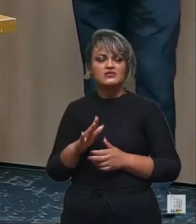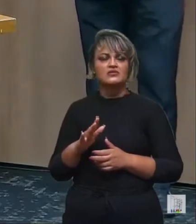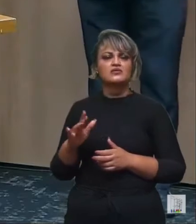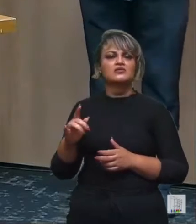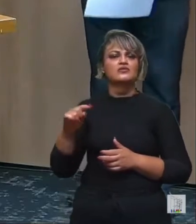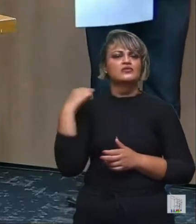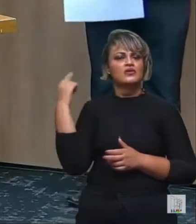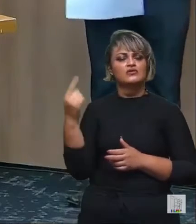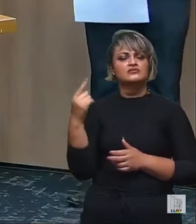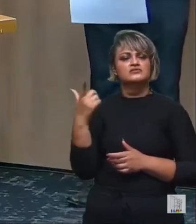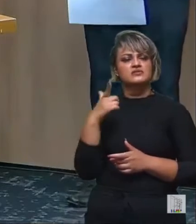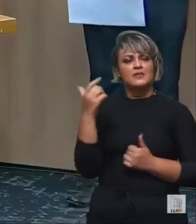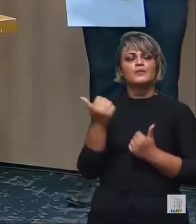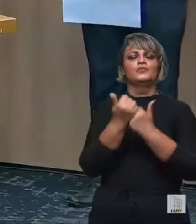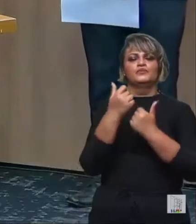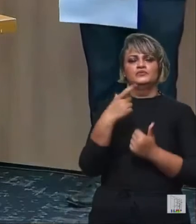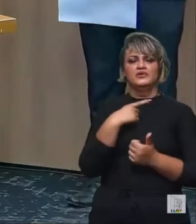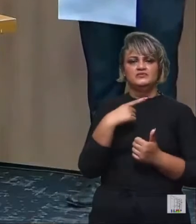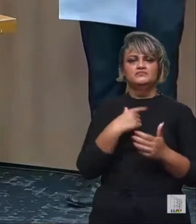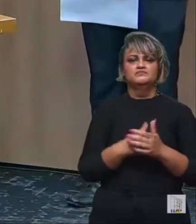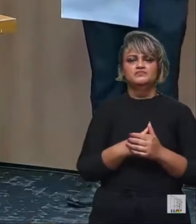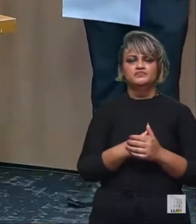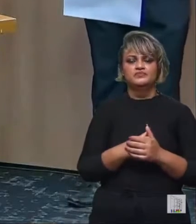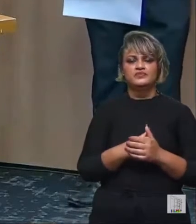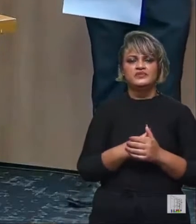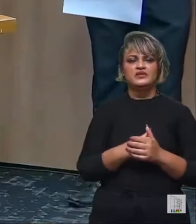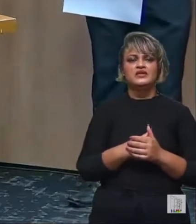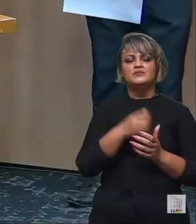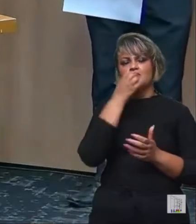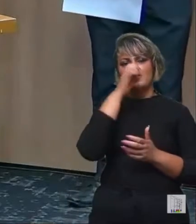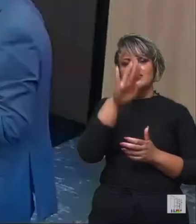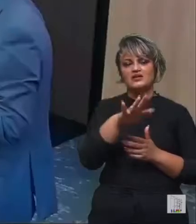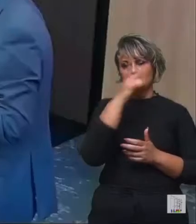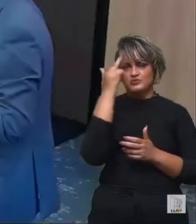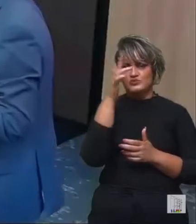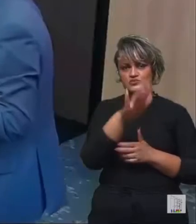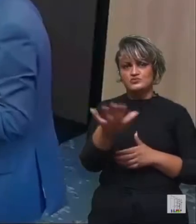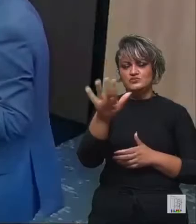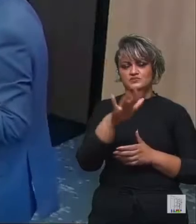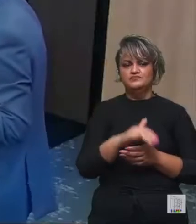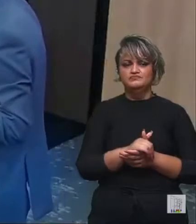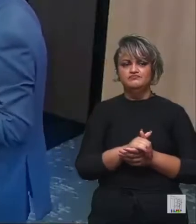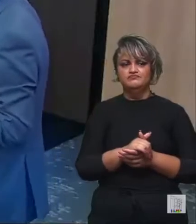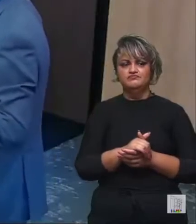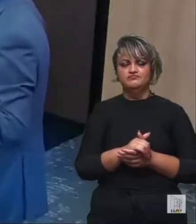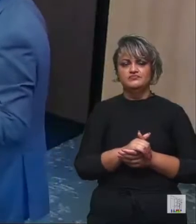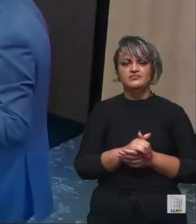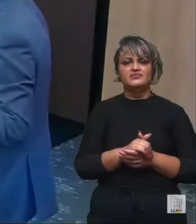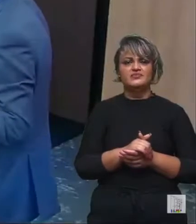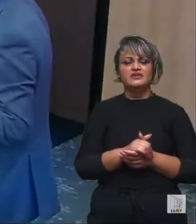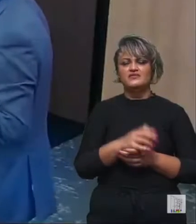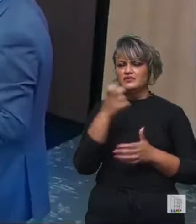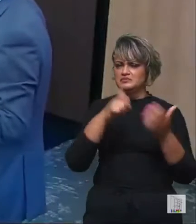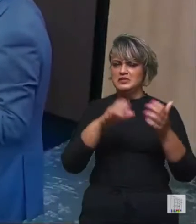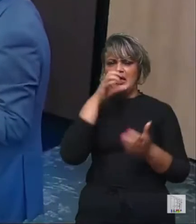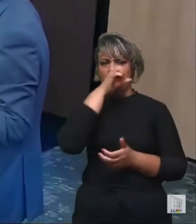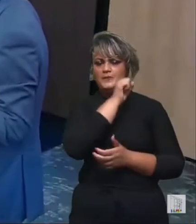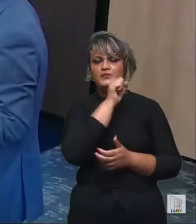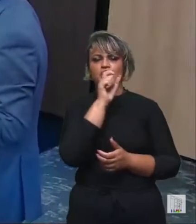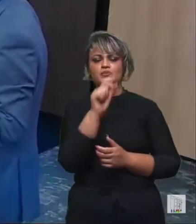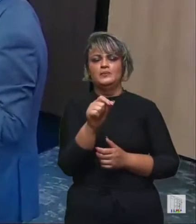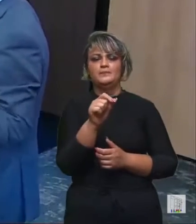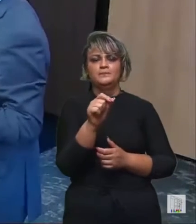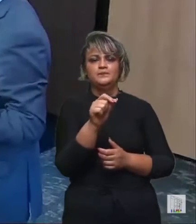total apoio. E, por último, o Otávio Russo, que aqui nos encontrou. Senhor Ministro, vou ser muito breve e dizer o